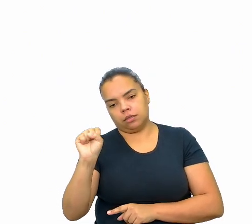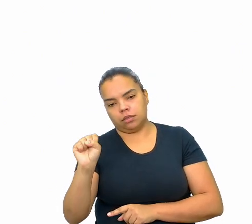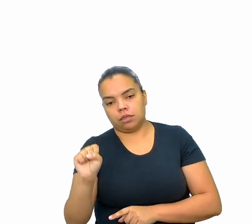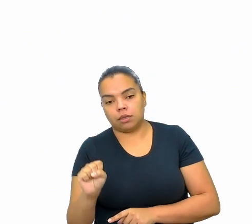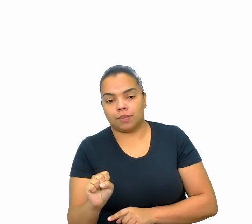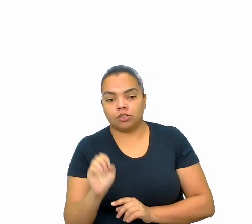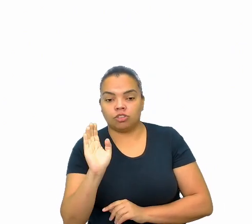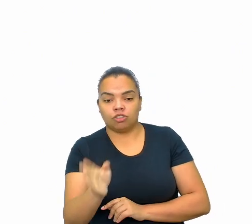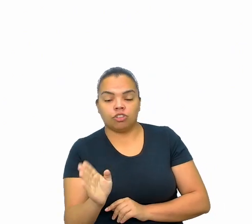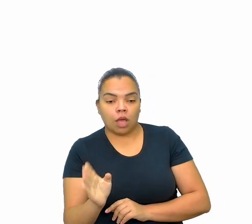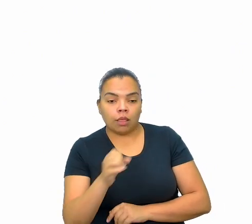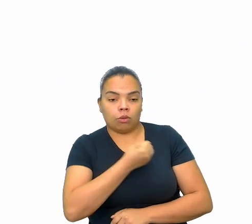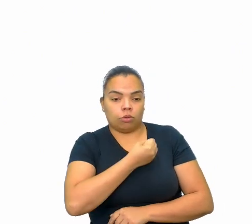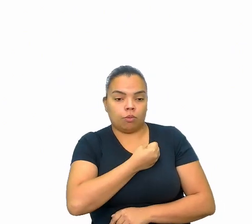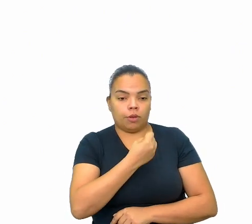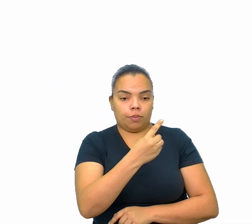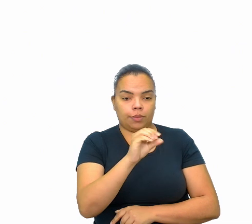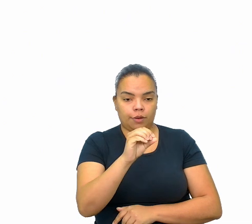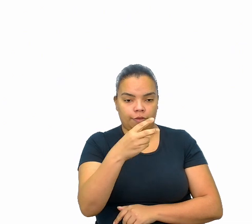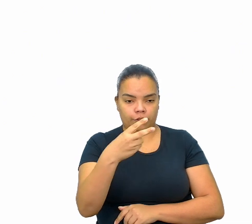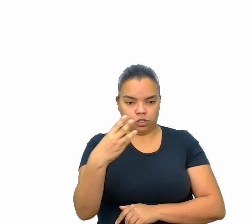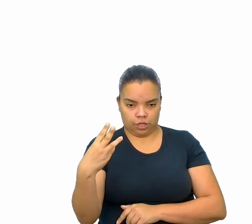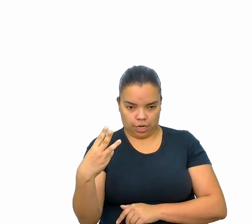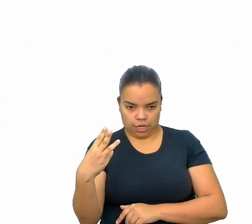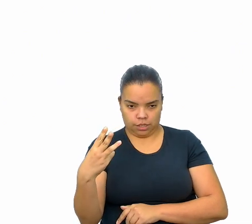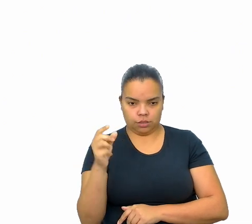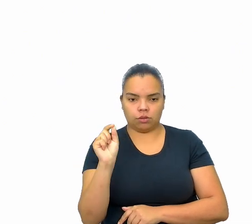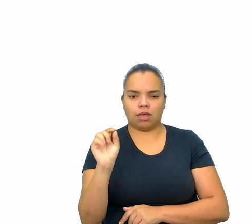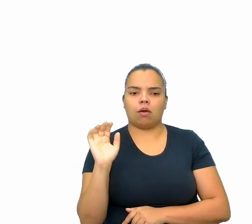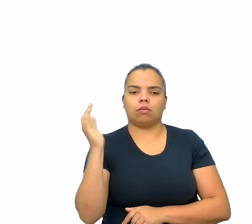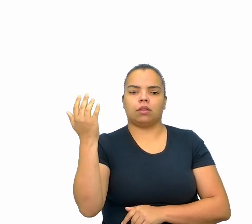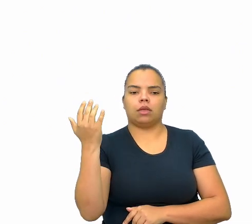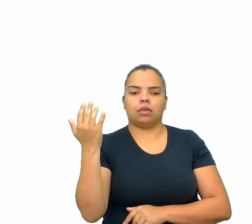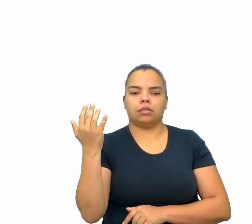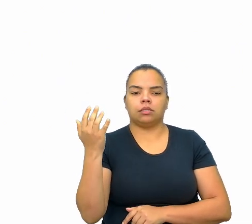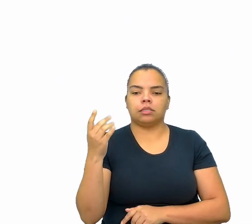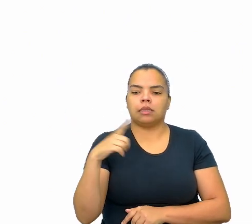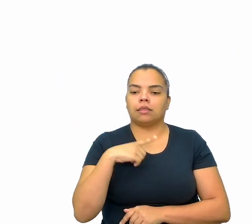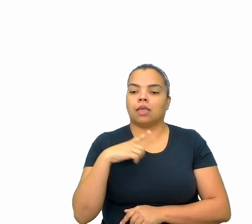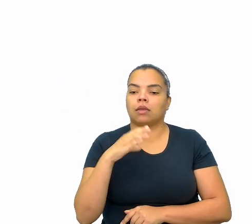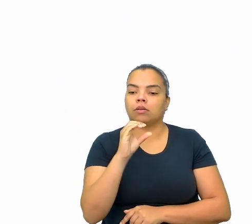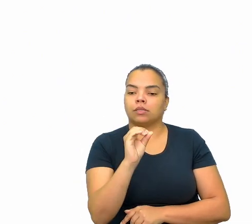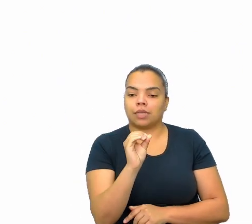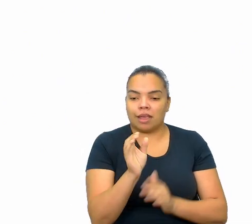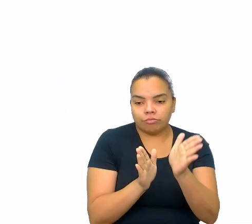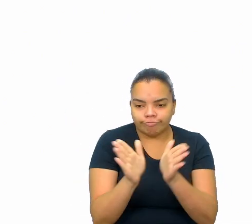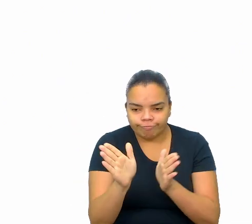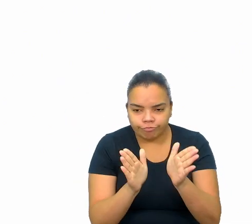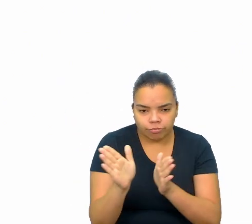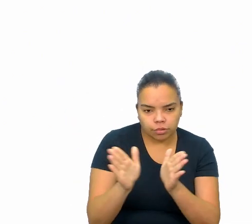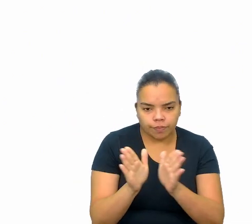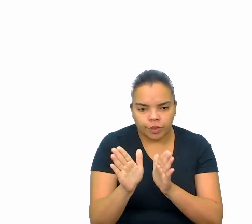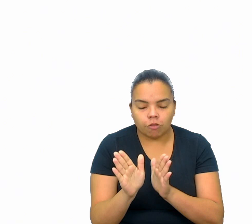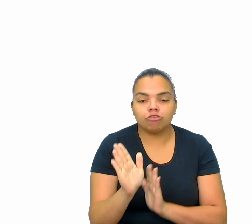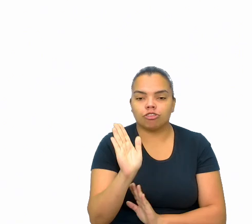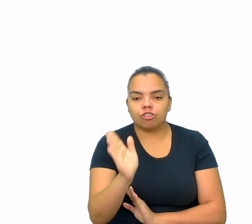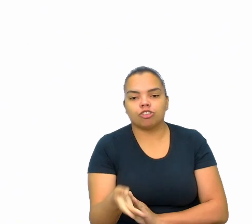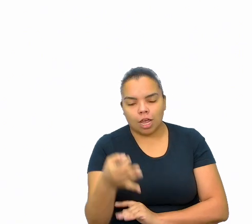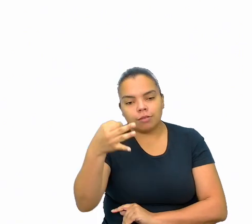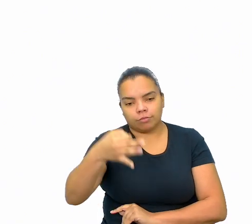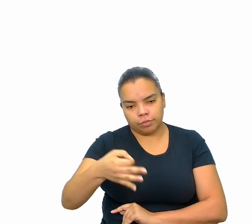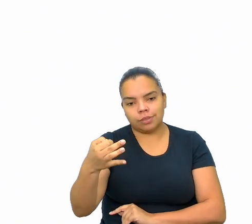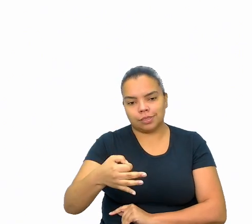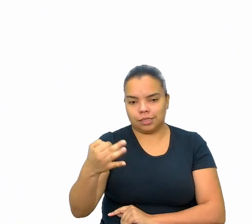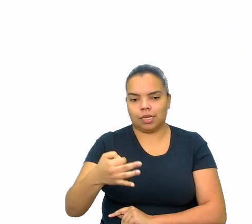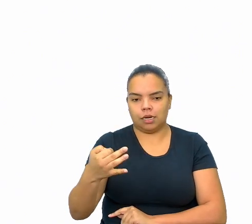1023, né? Esse número 1023, ele tem um zero intercalado. Então, a Fernanda, ela já escreve